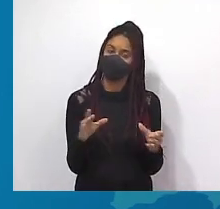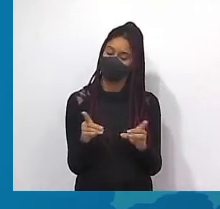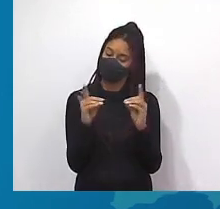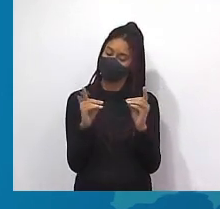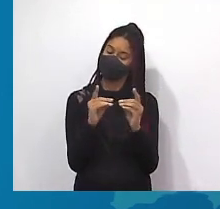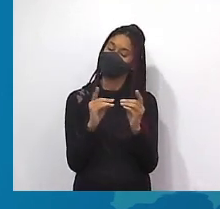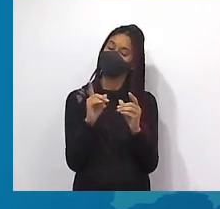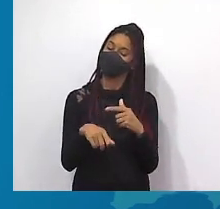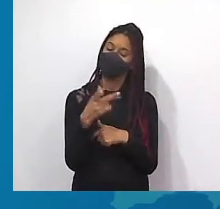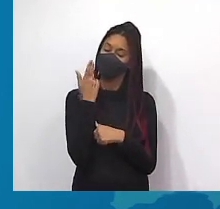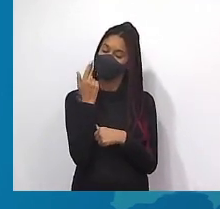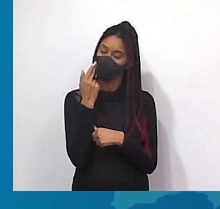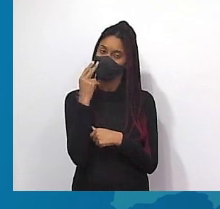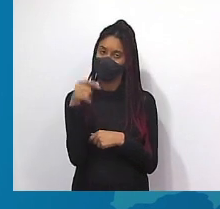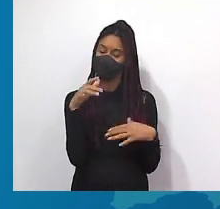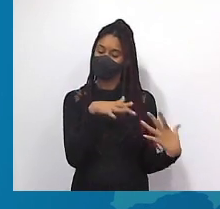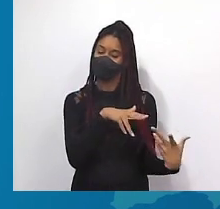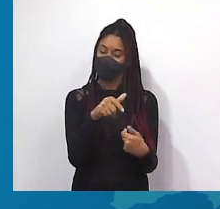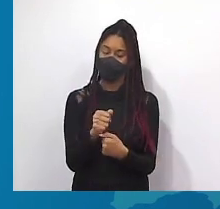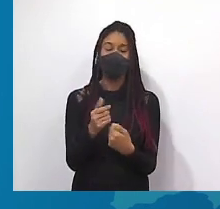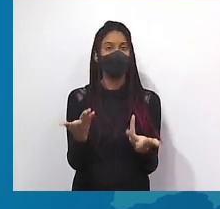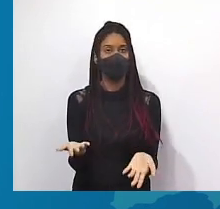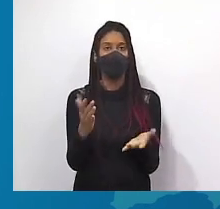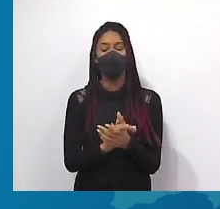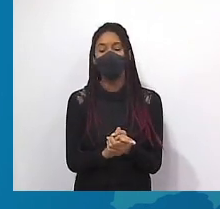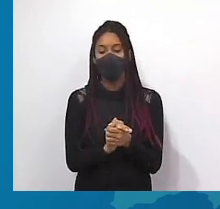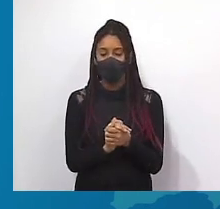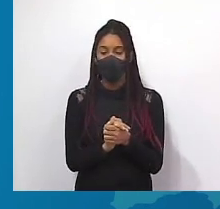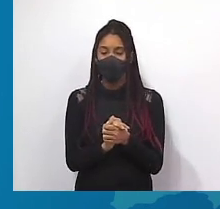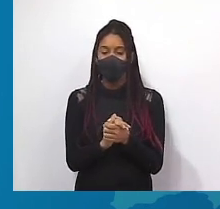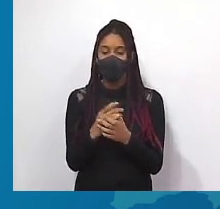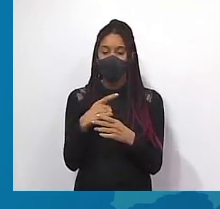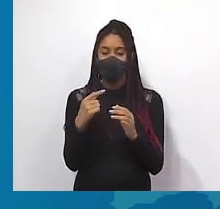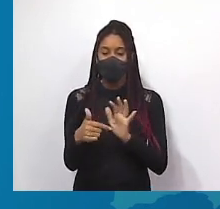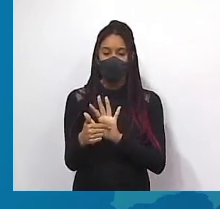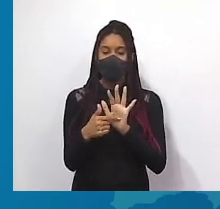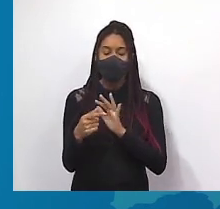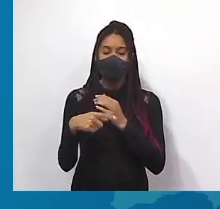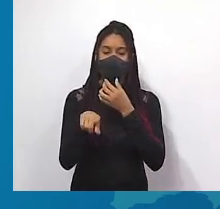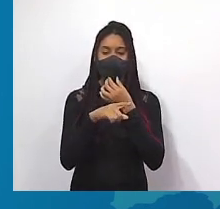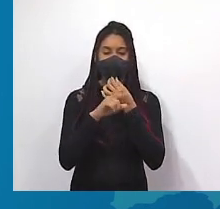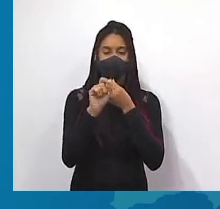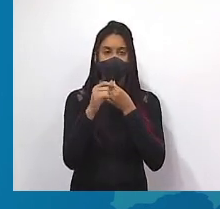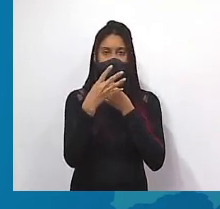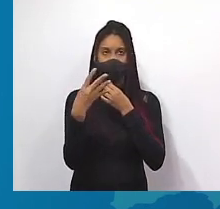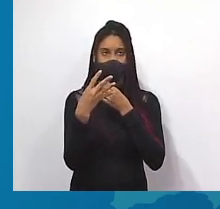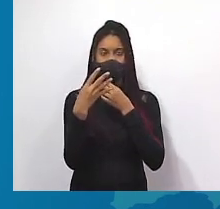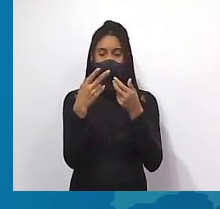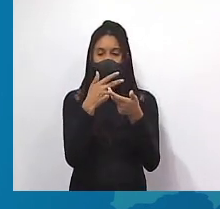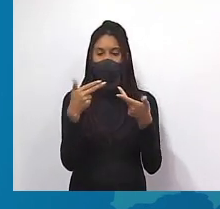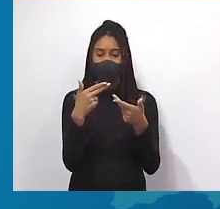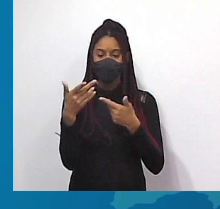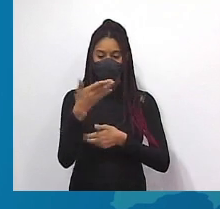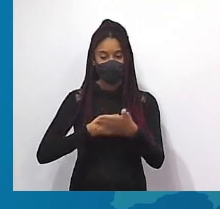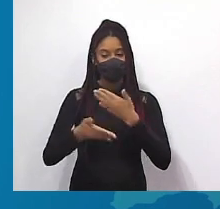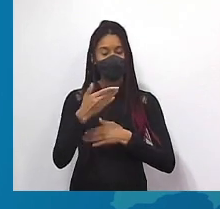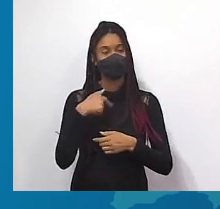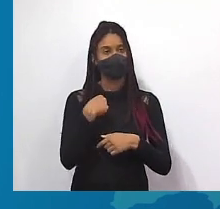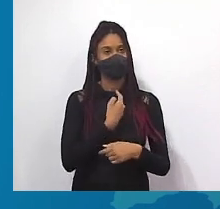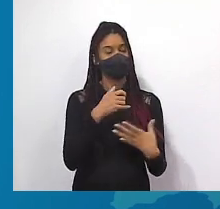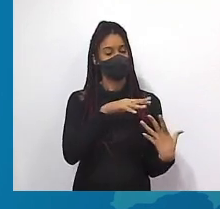eram naturais no planeta Terra. E aí eu trago para vocês aqui direto 4 consequências, né, de nossa relação com o